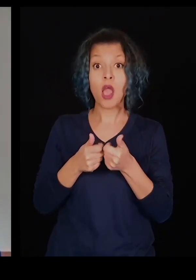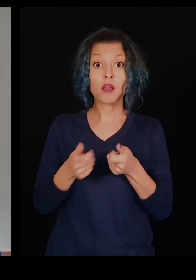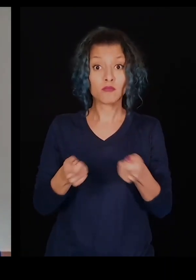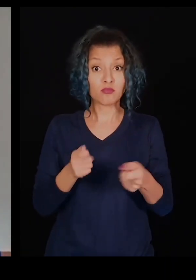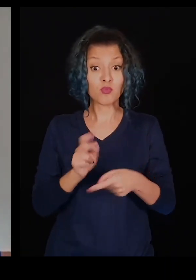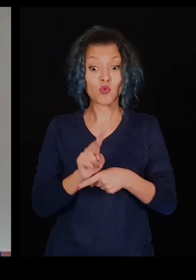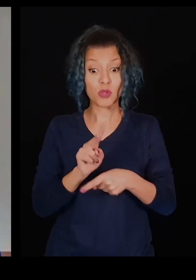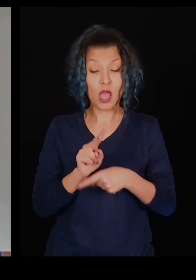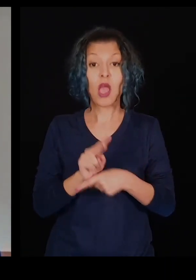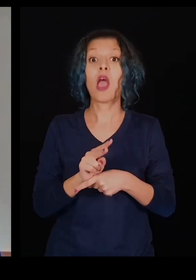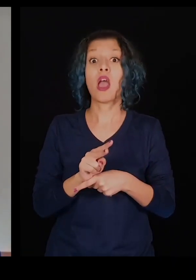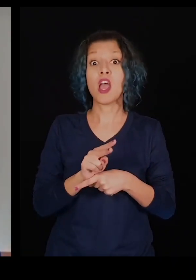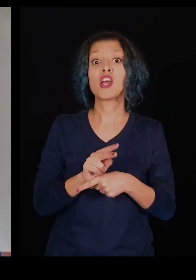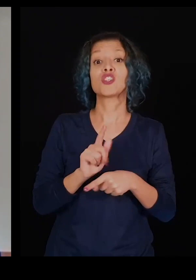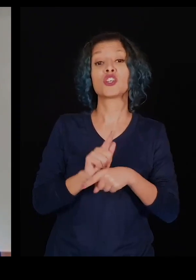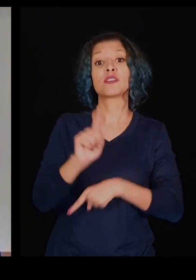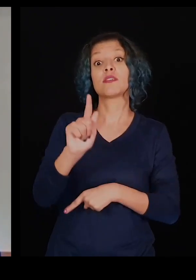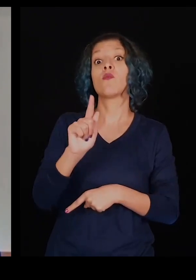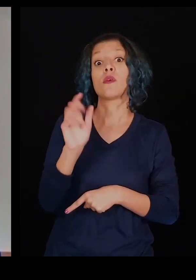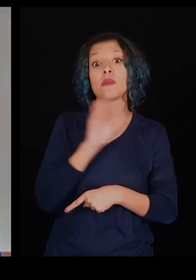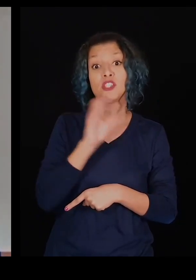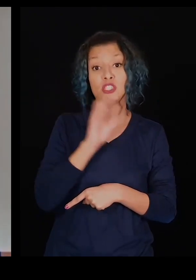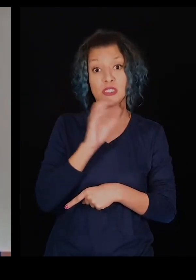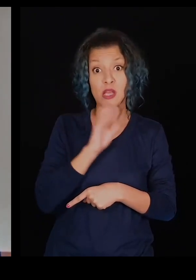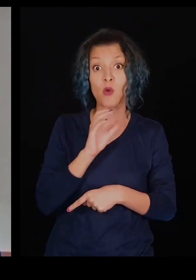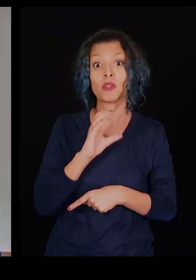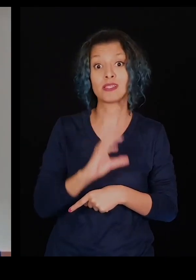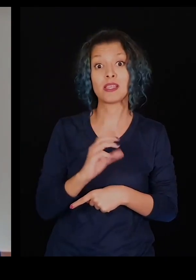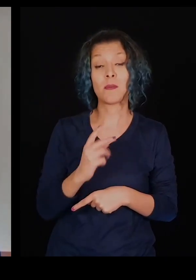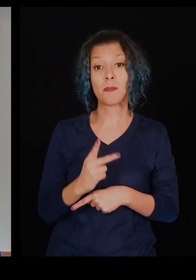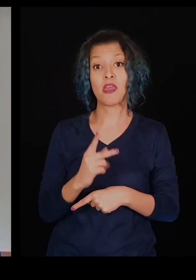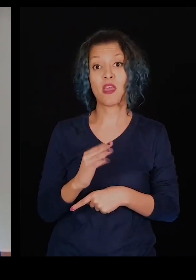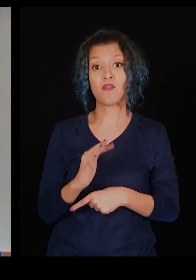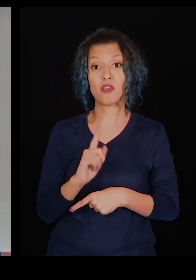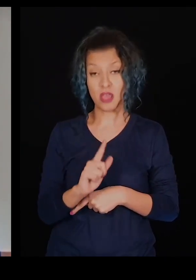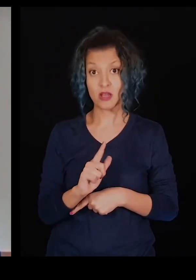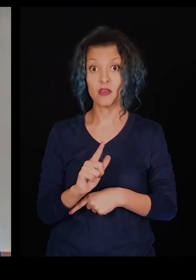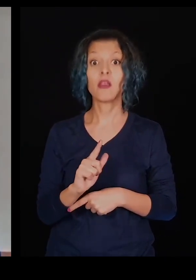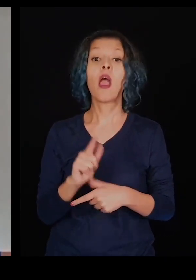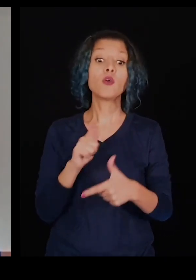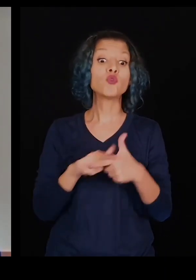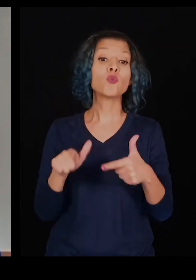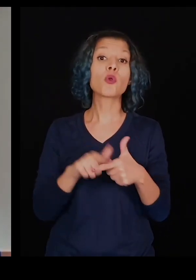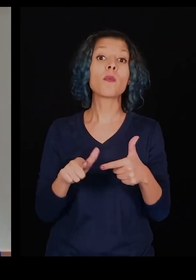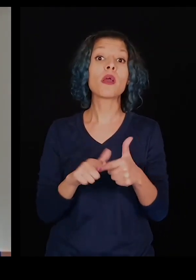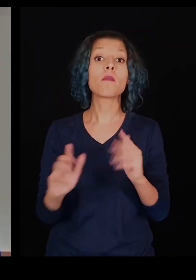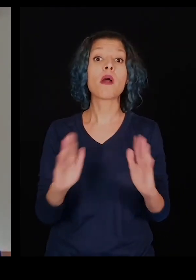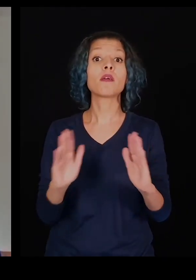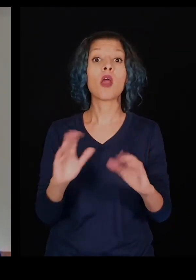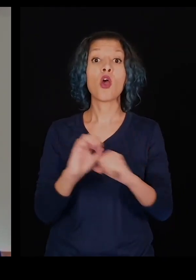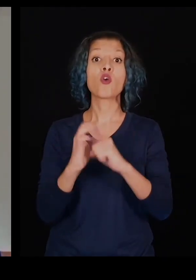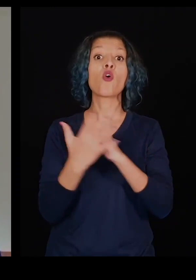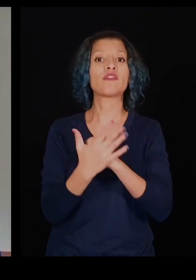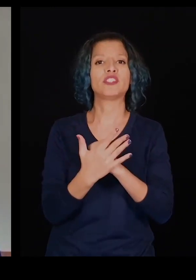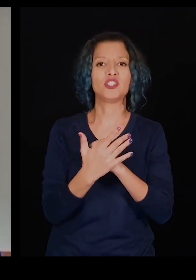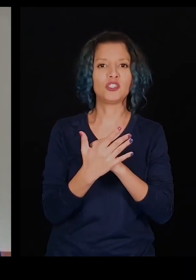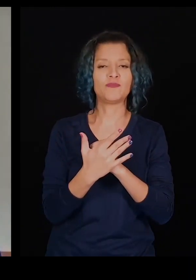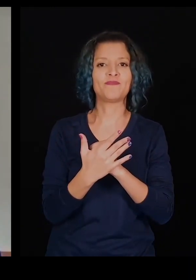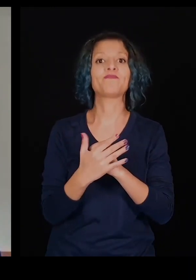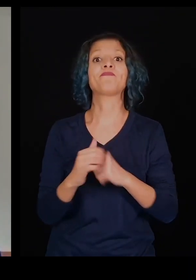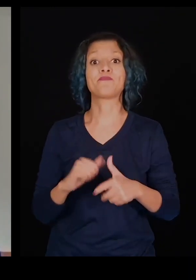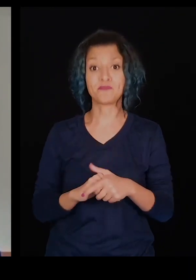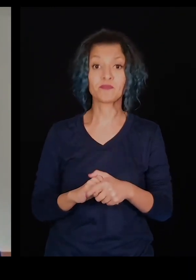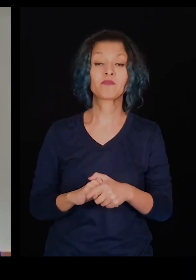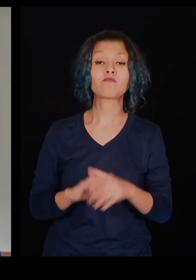CPFL na crise da Covid. Quer dizer, todo o esforço, toda a empresa se juntou, mas quem liderou essas